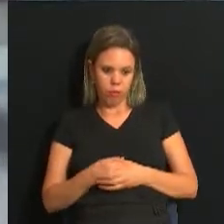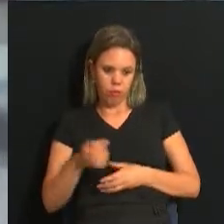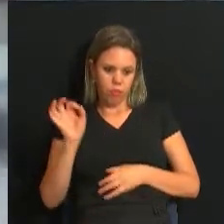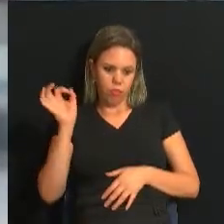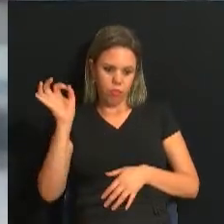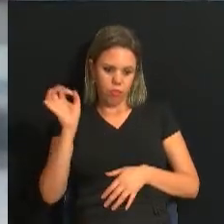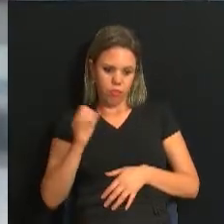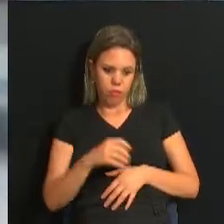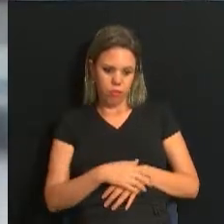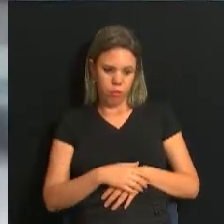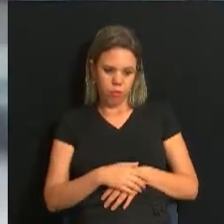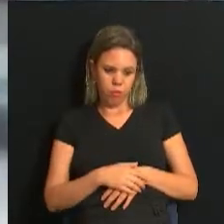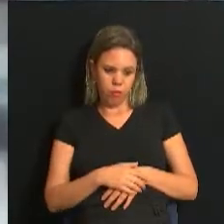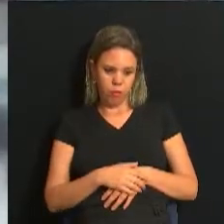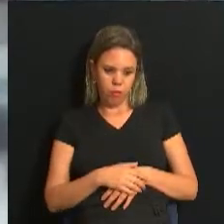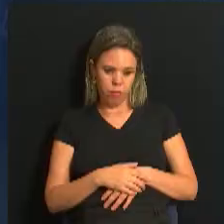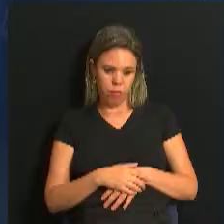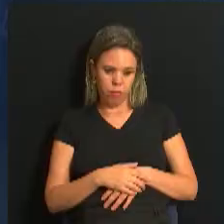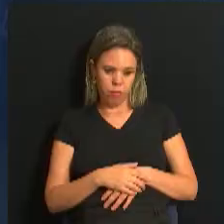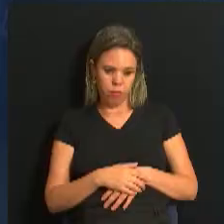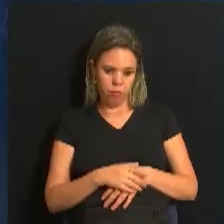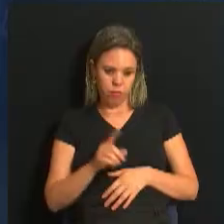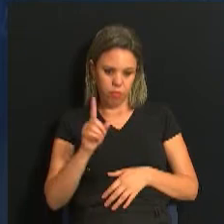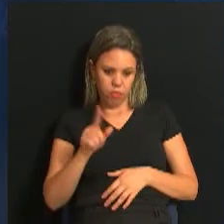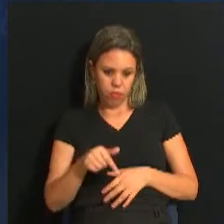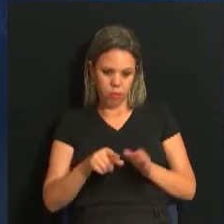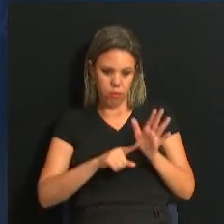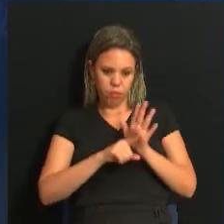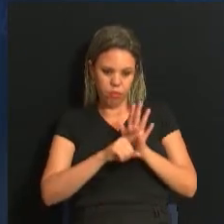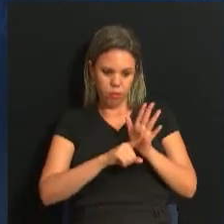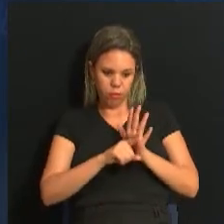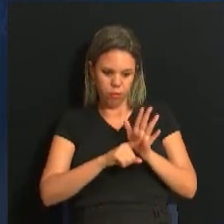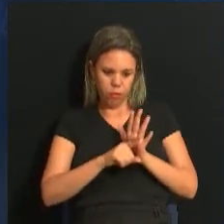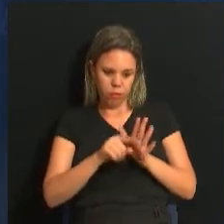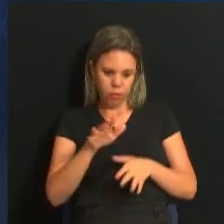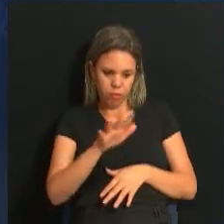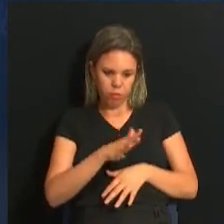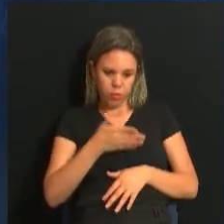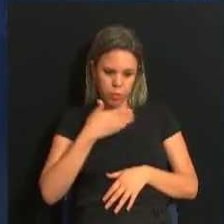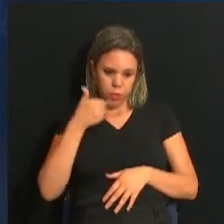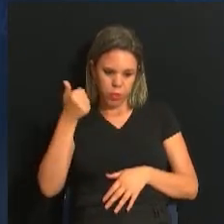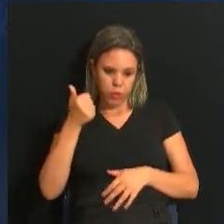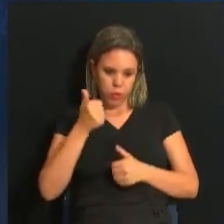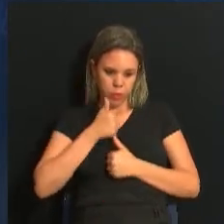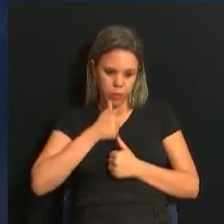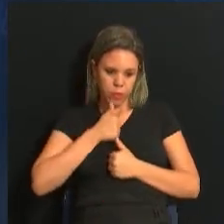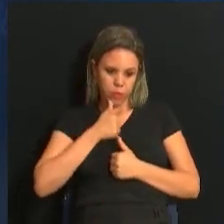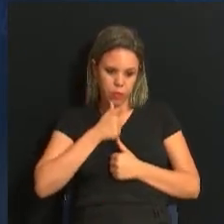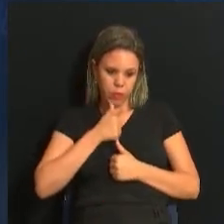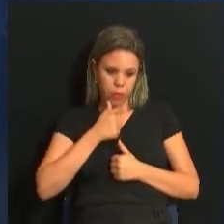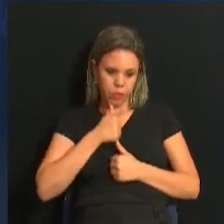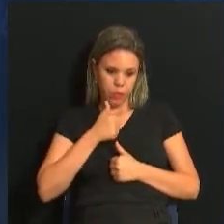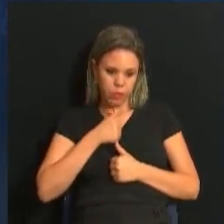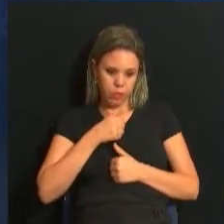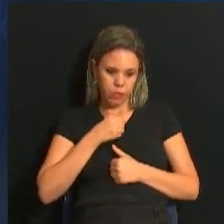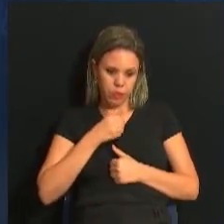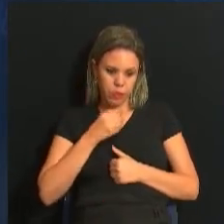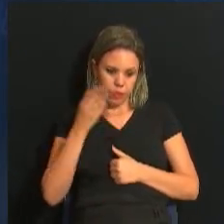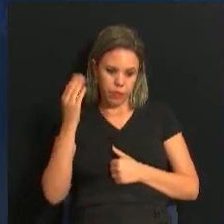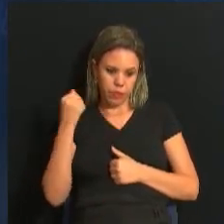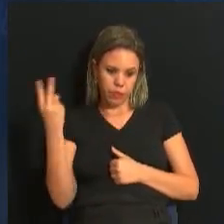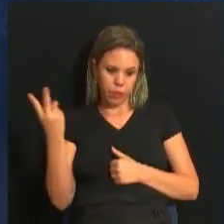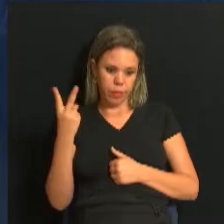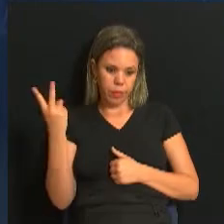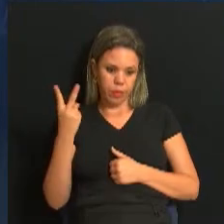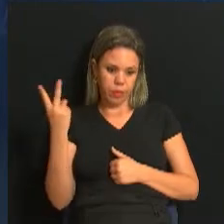Exatamente. Agora, Sabrina, essa busca por melhorar a autoestima, saber se